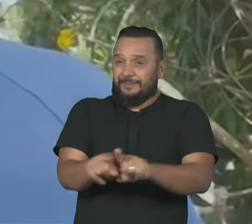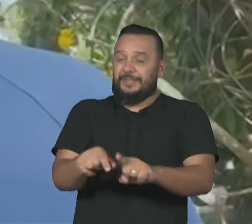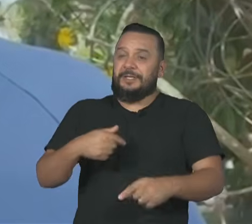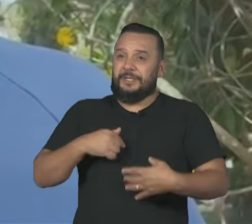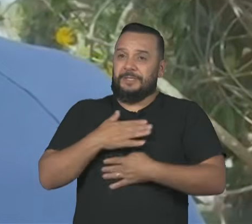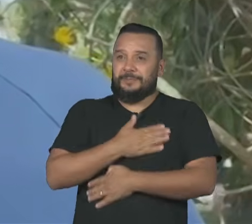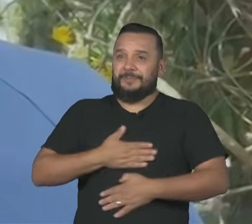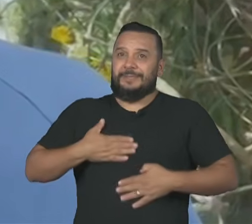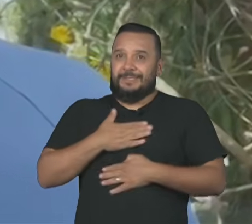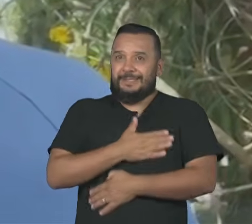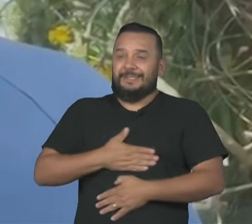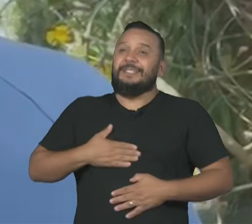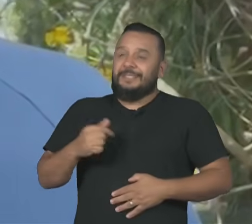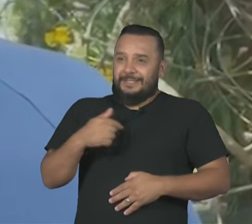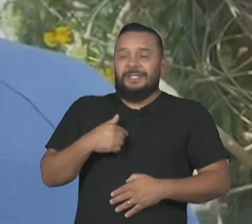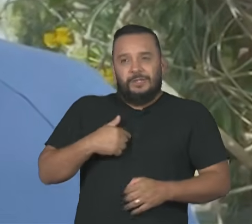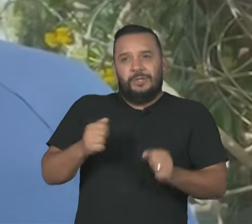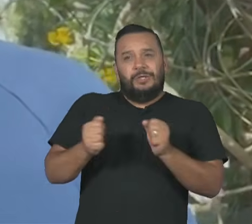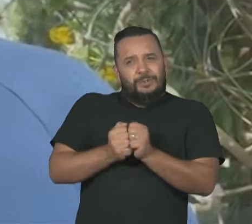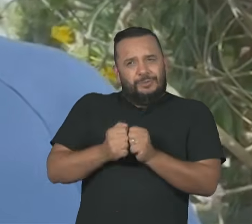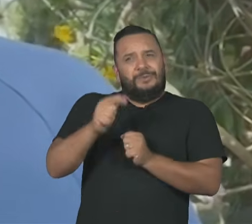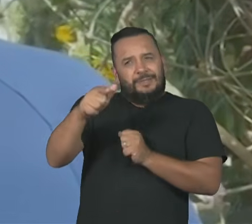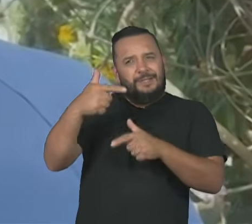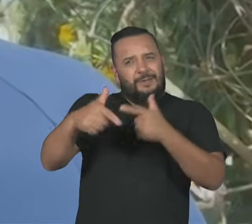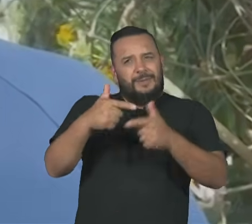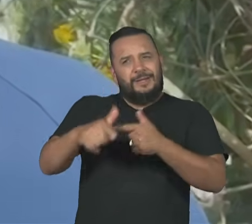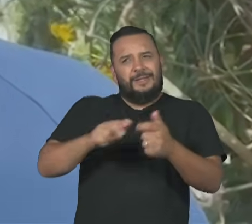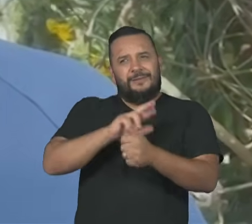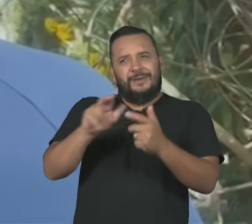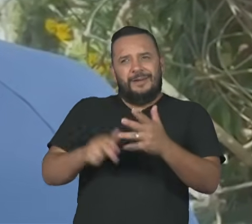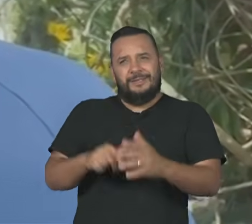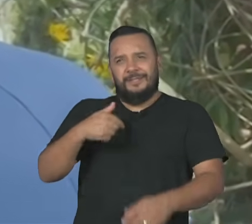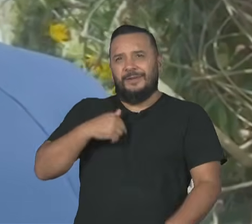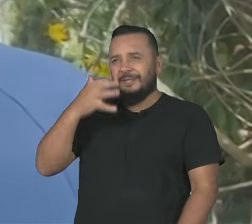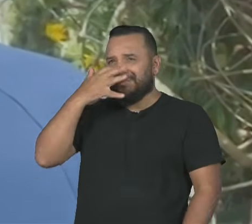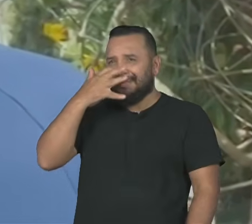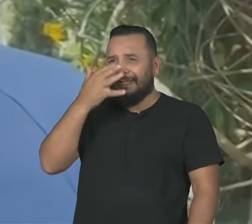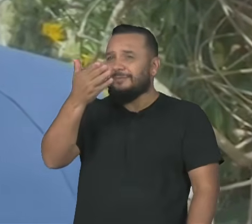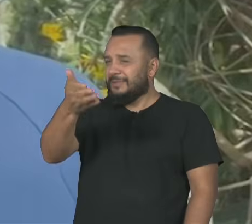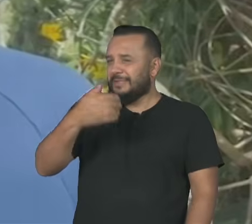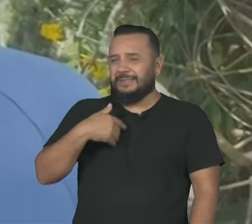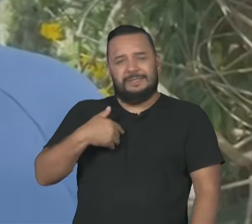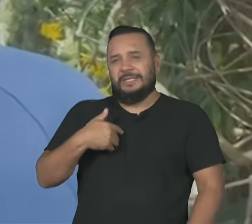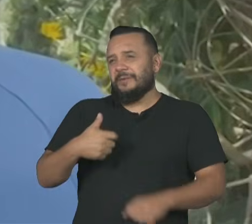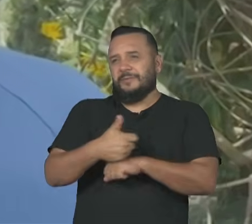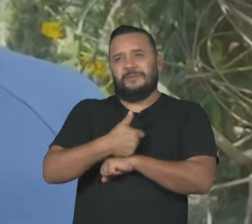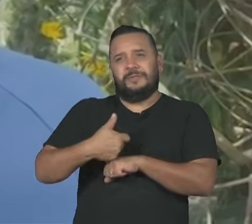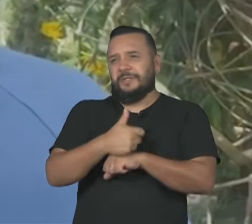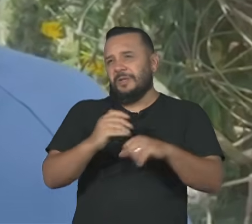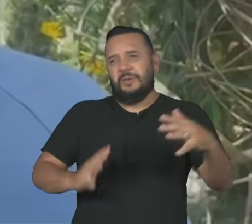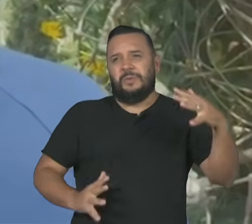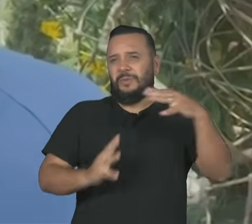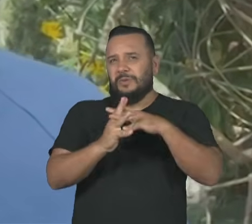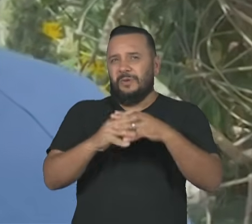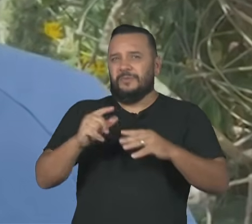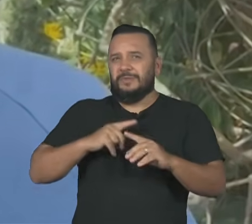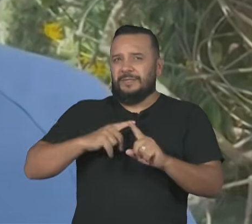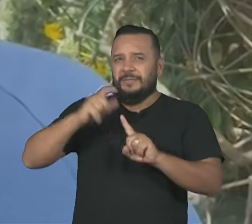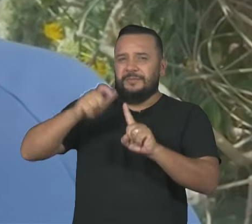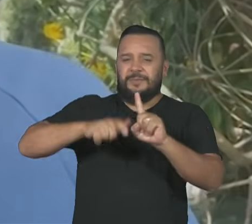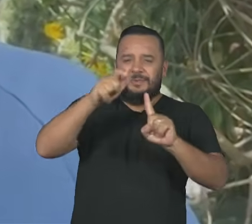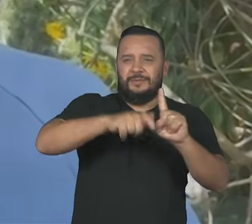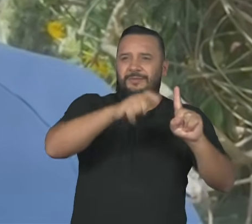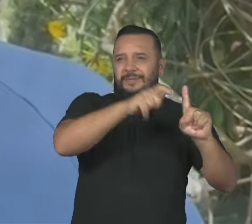o privilégio de contracenar com você inúmeras vezes, onde pude admirar a sua entrega absoluta aos inúmeros personagens que